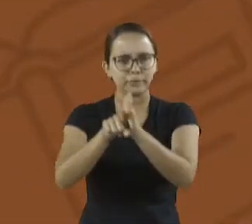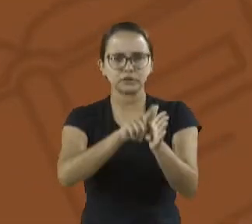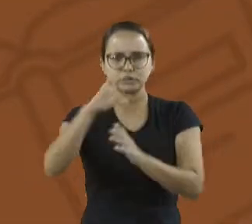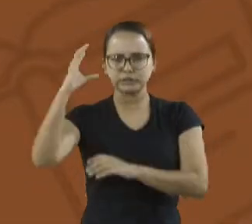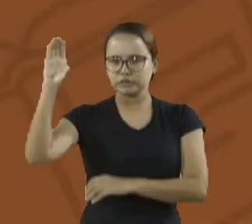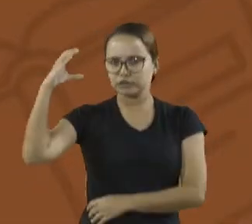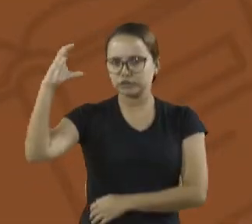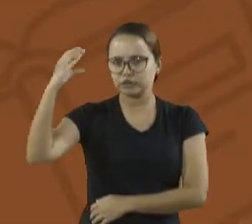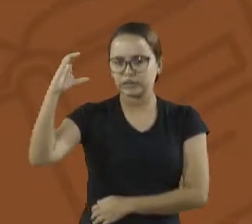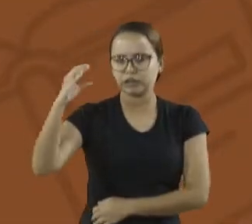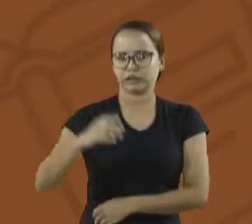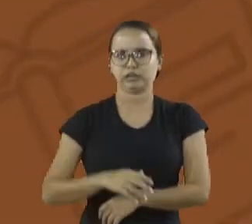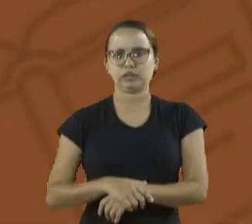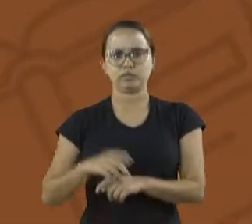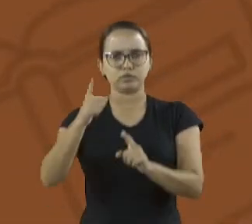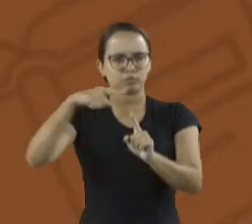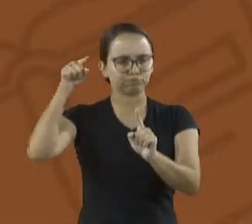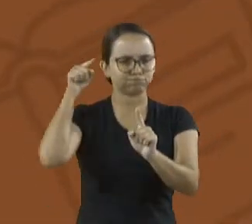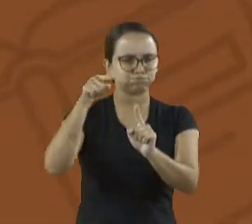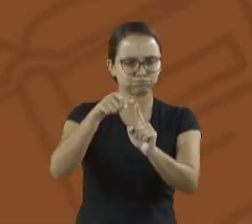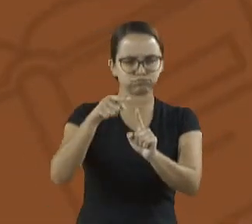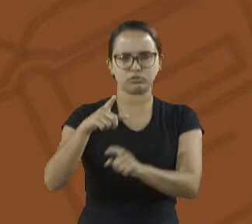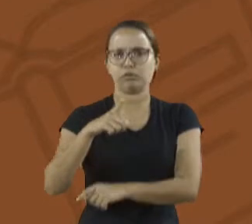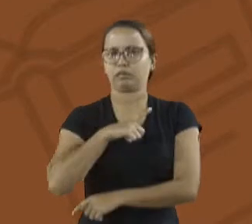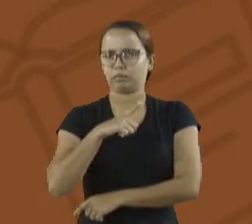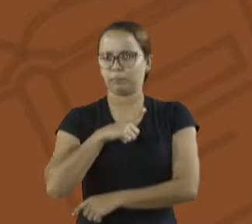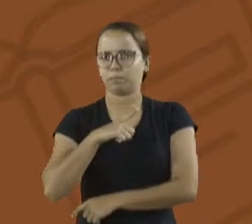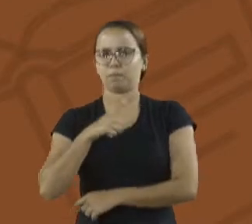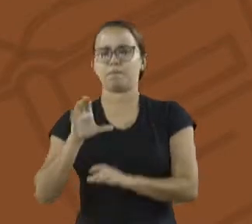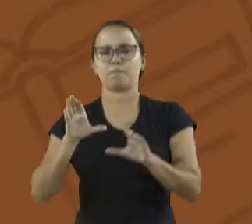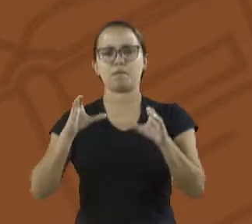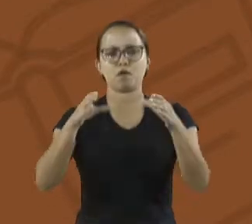a especialidade e a organização das práticas em saúde